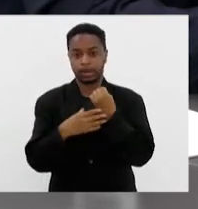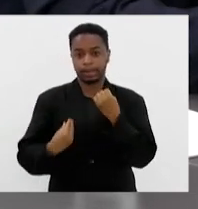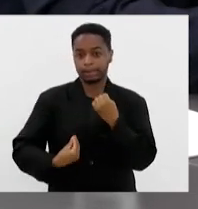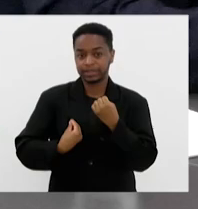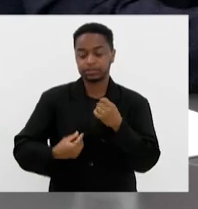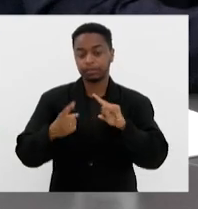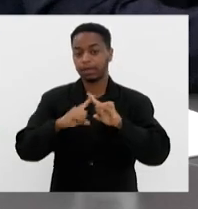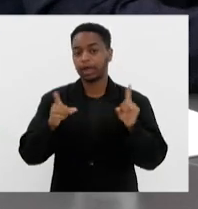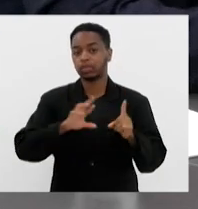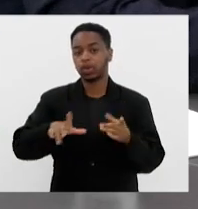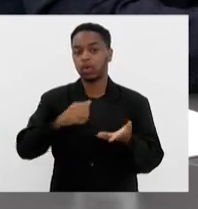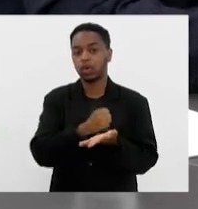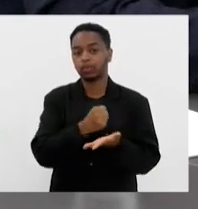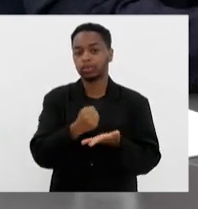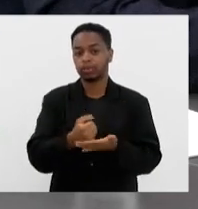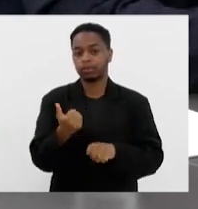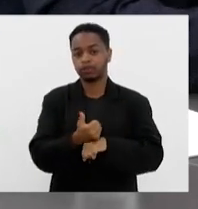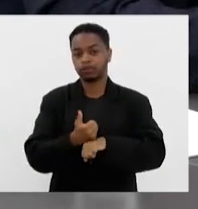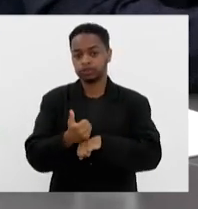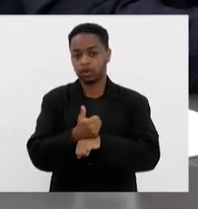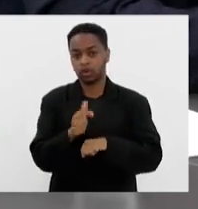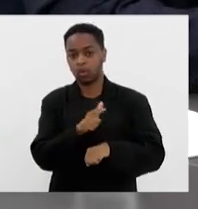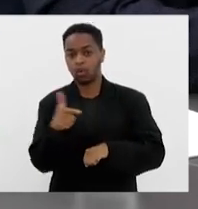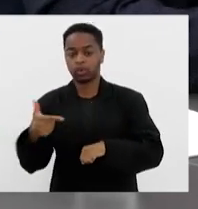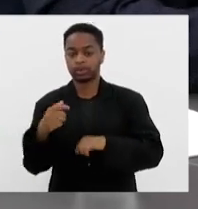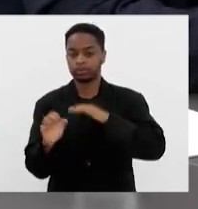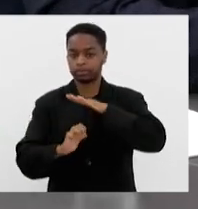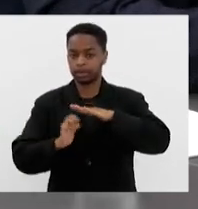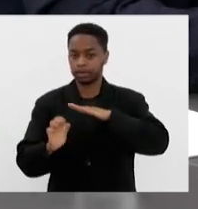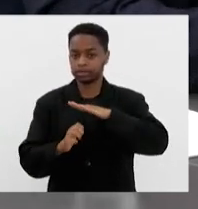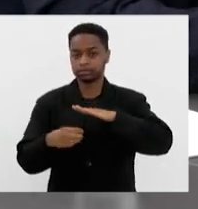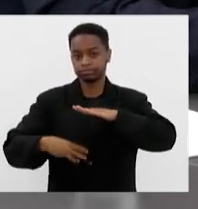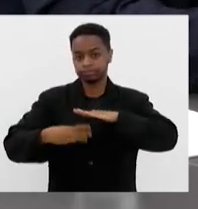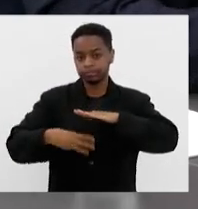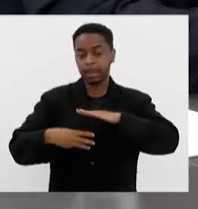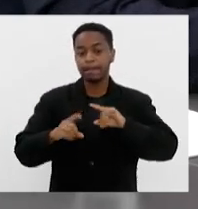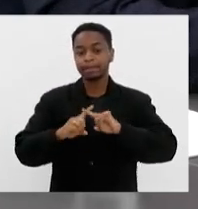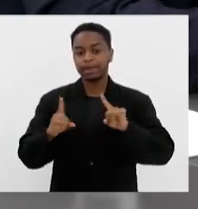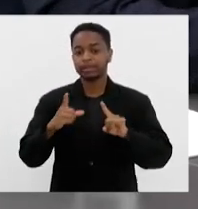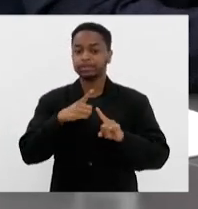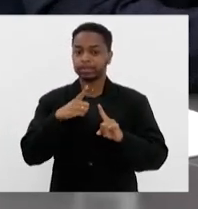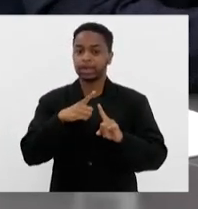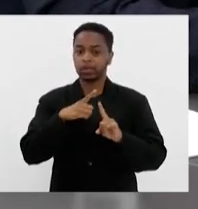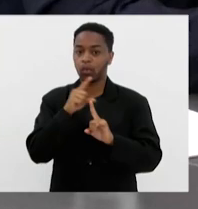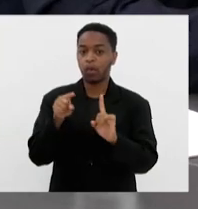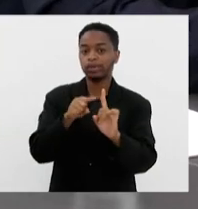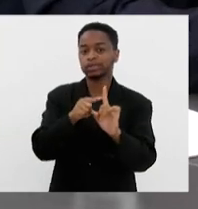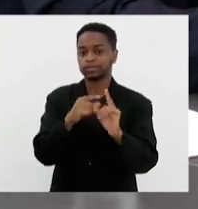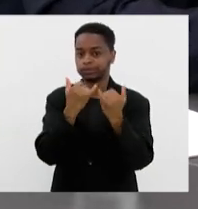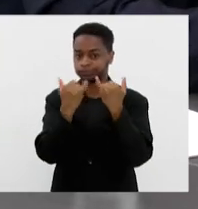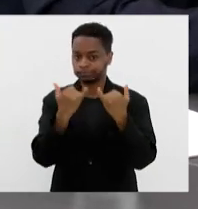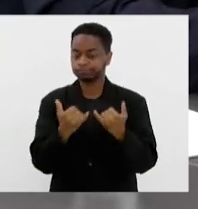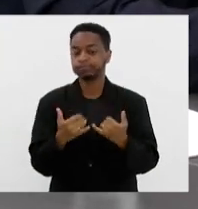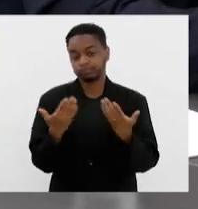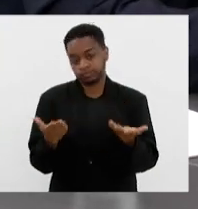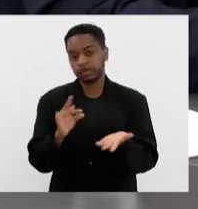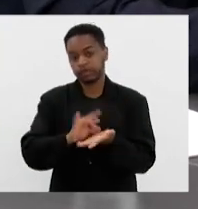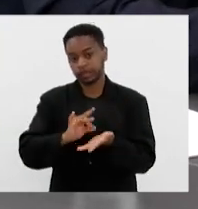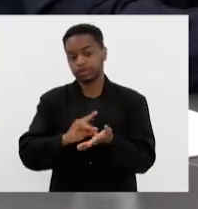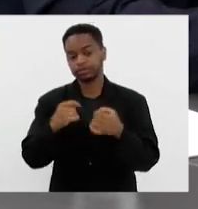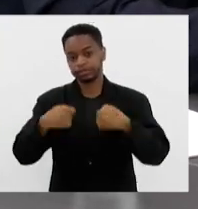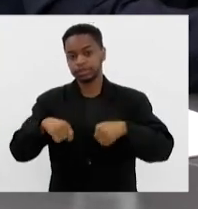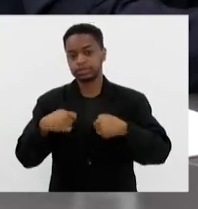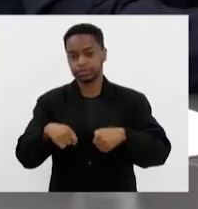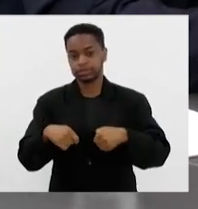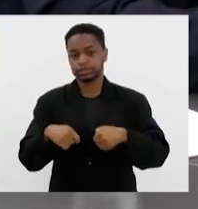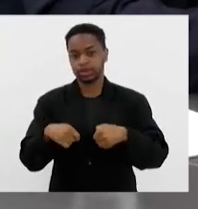contratação de profissionais terceirizados, mas tem um objeto similar, de fato. Então, merece...